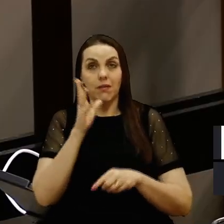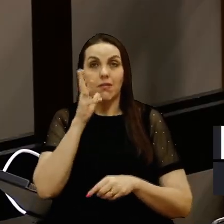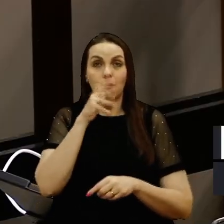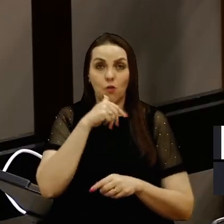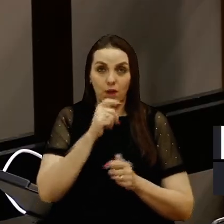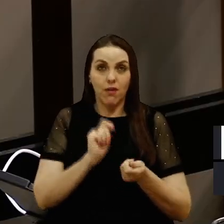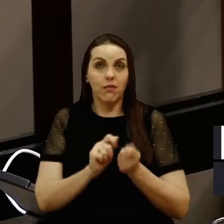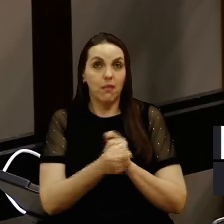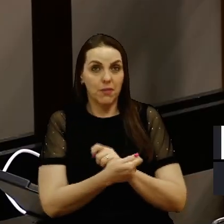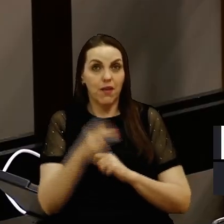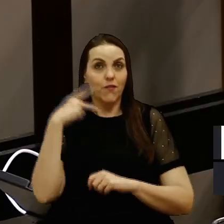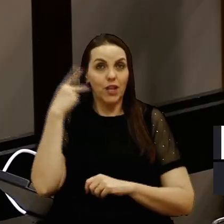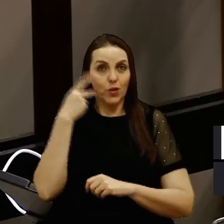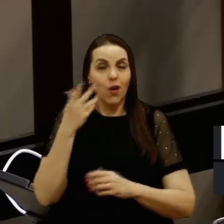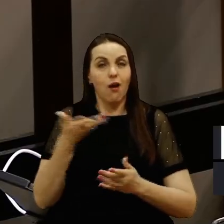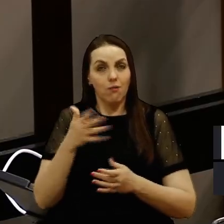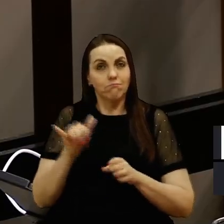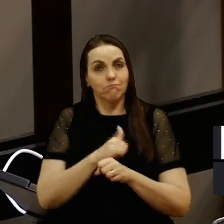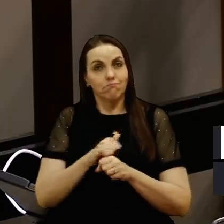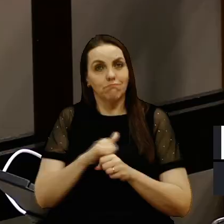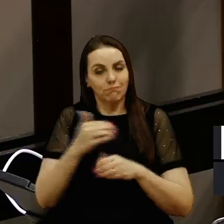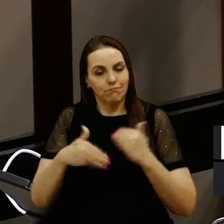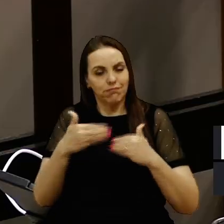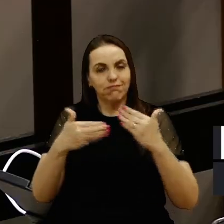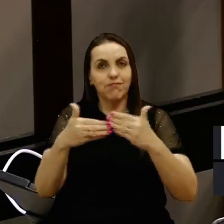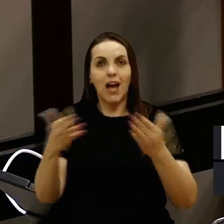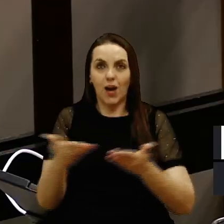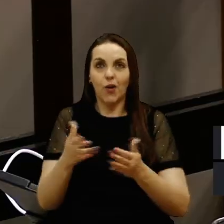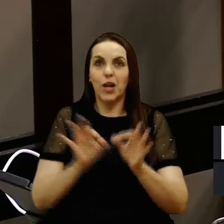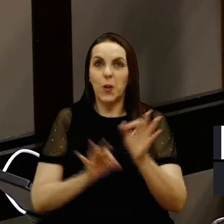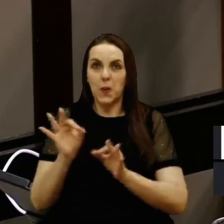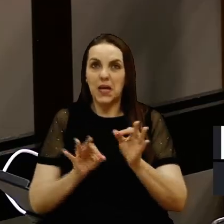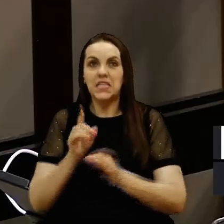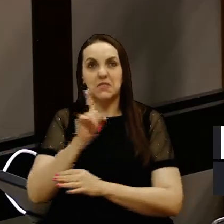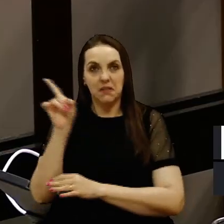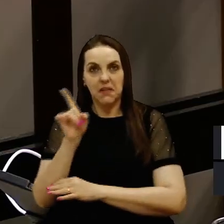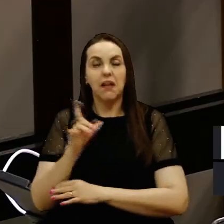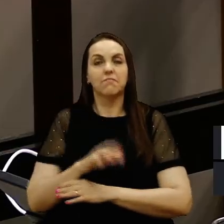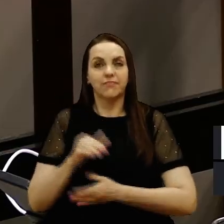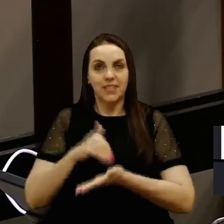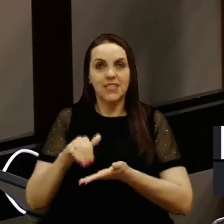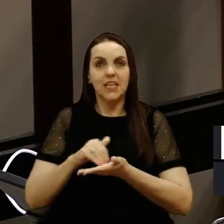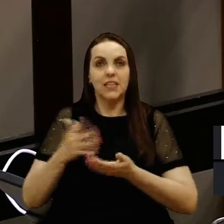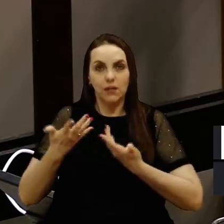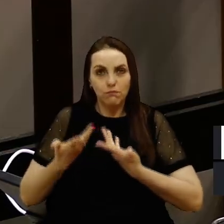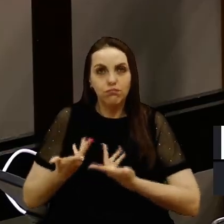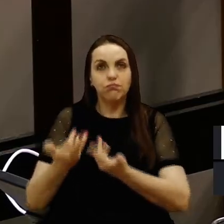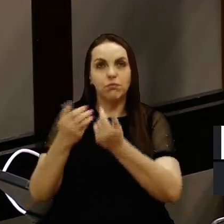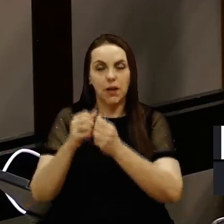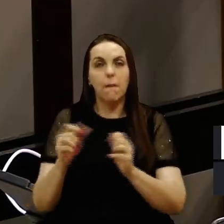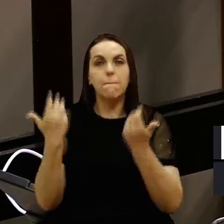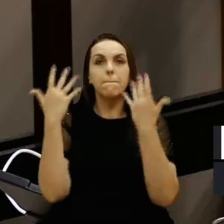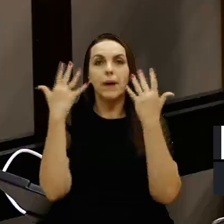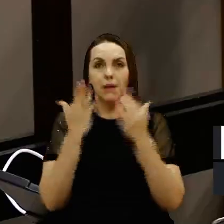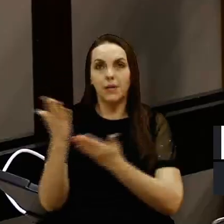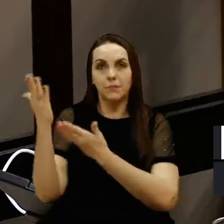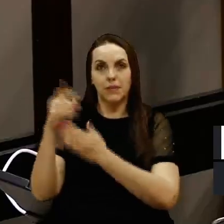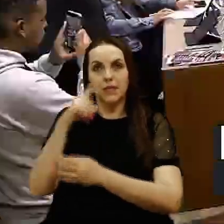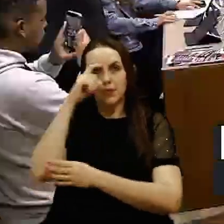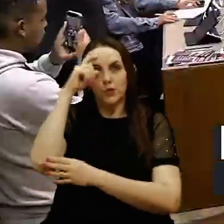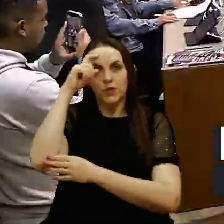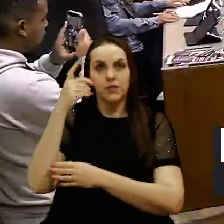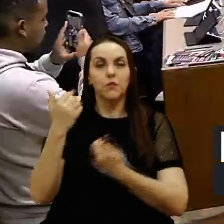vai pegando o jeito. Mas agora que ele engrenou, ele já sabe como fazer, organizou bem a casa lá, e a secretaria está fluindo. Aqui vai meus parabéns ao secretário Lucas Suzin. Muito